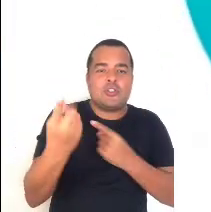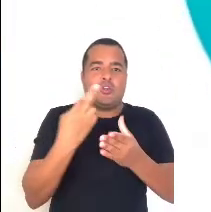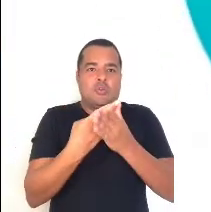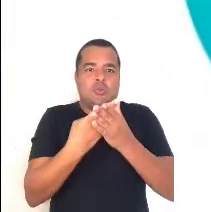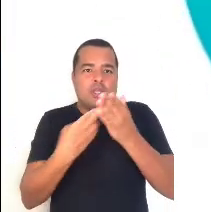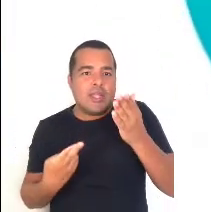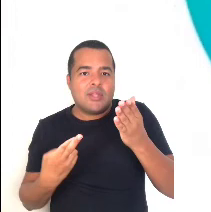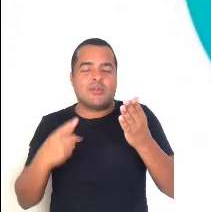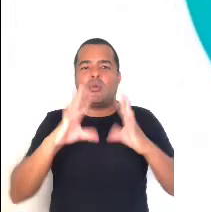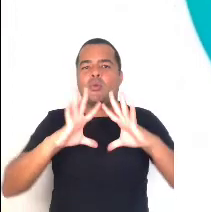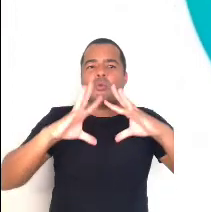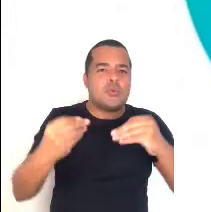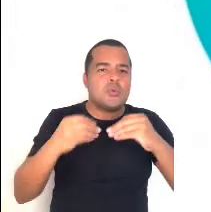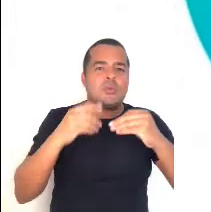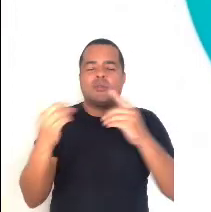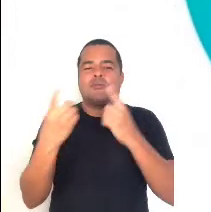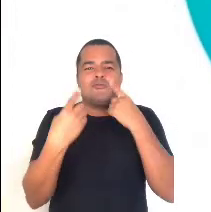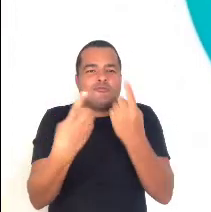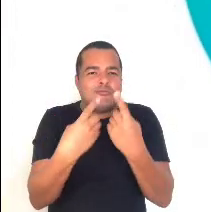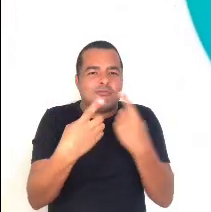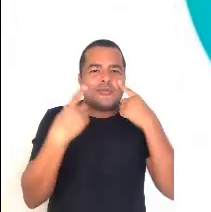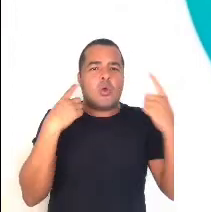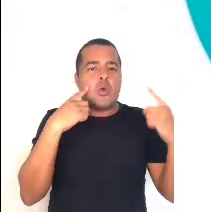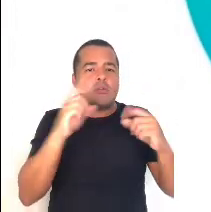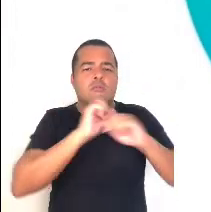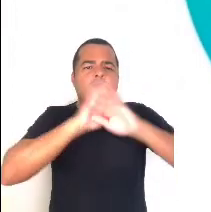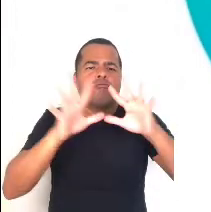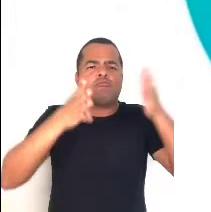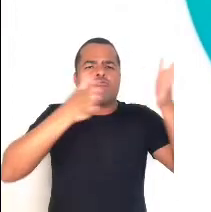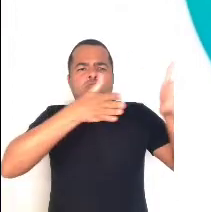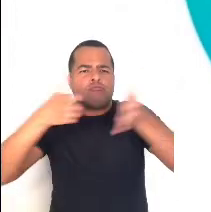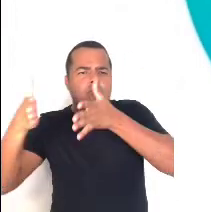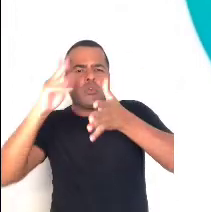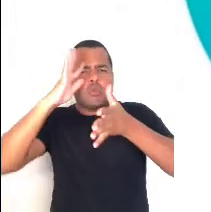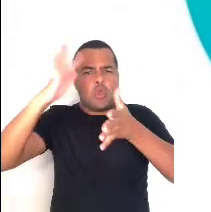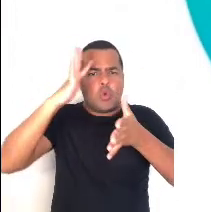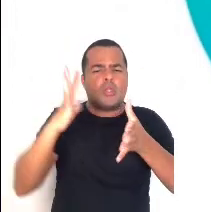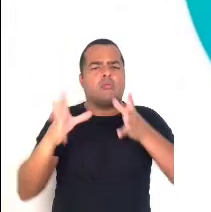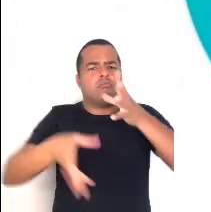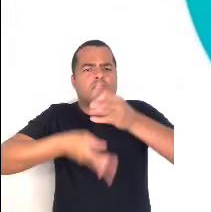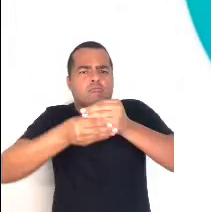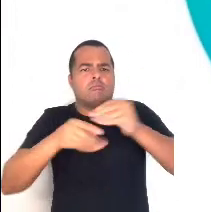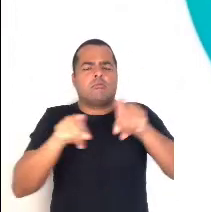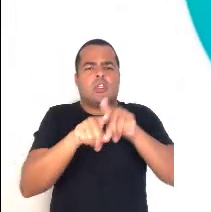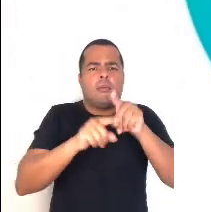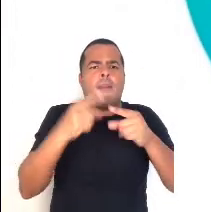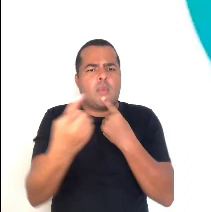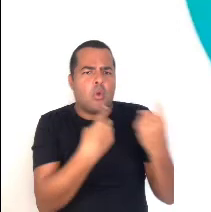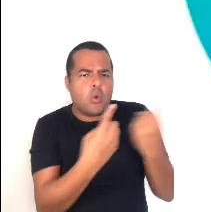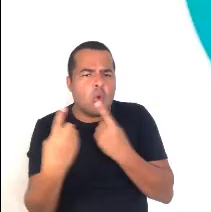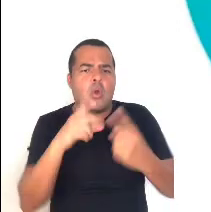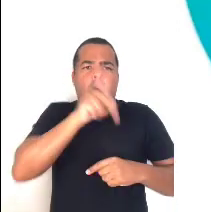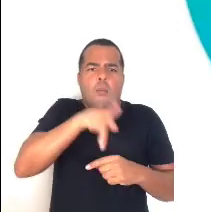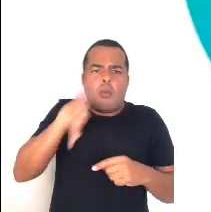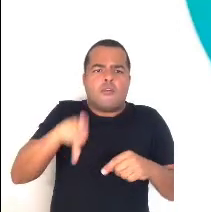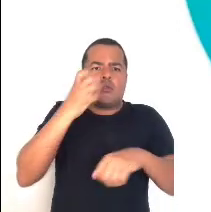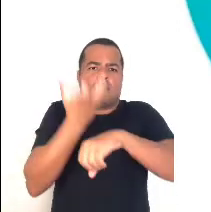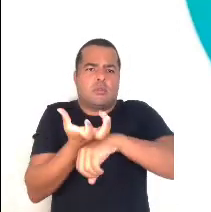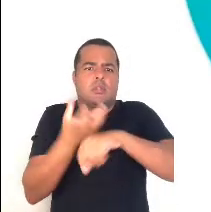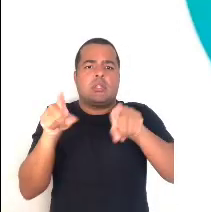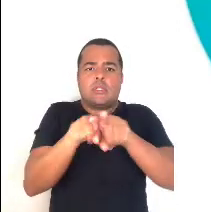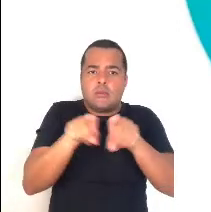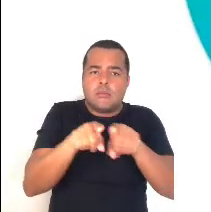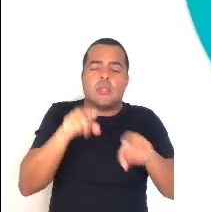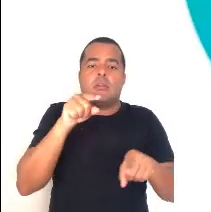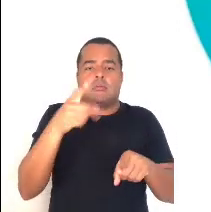vocês estarem discutindo nos relatórios toda essa dinâmica que a gente viu e um embasamento teórico para que vocês possam estar dialogando